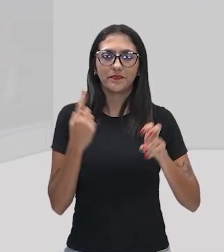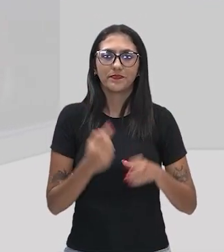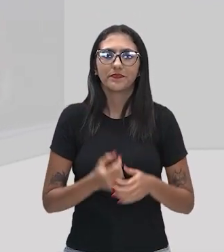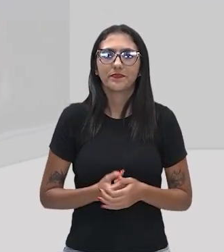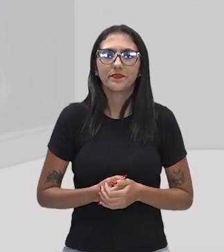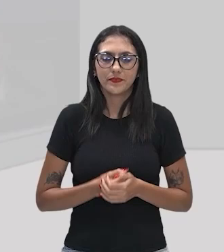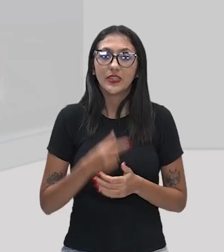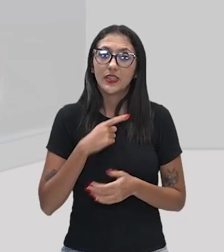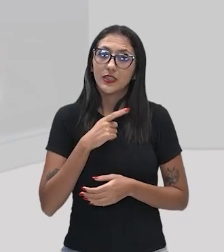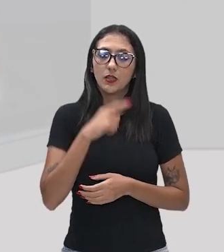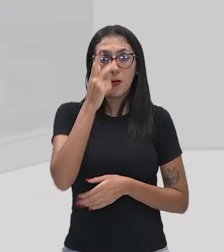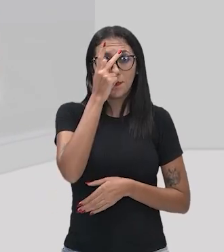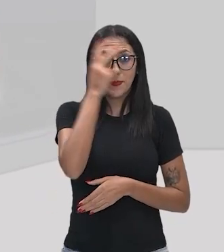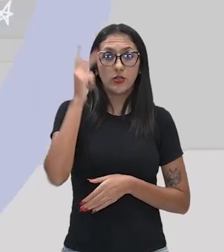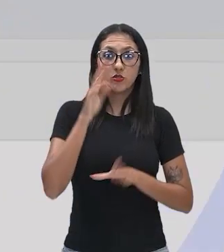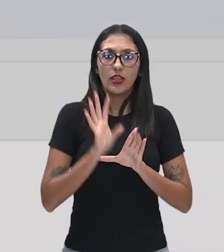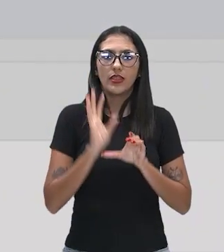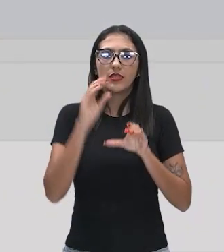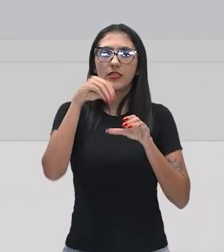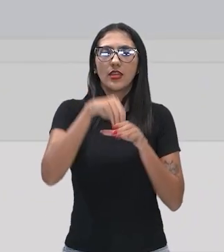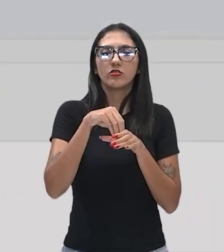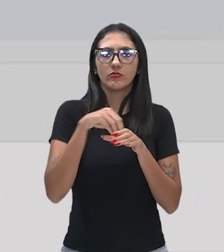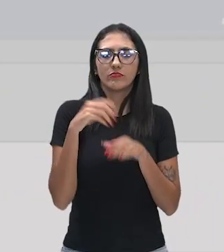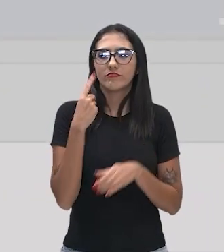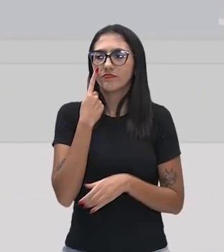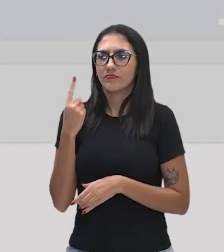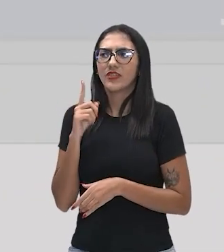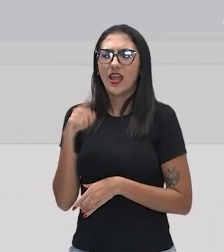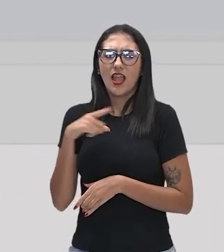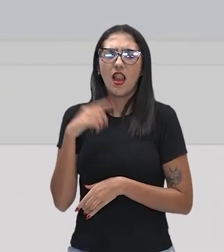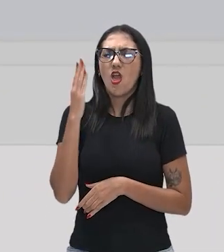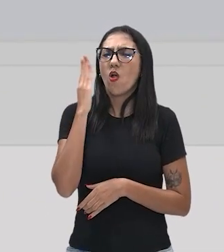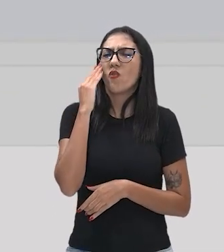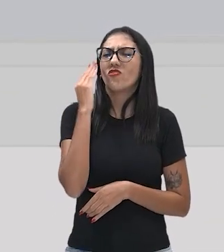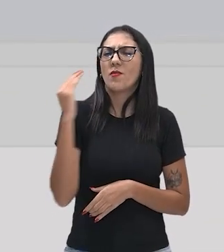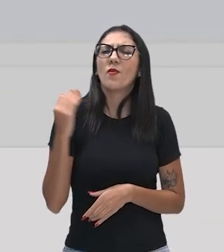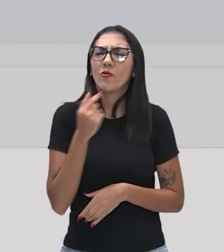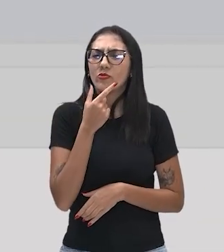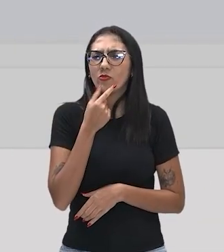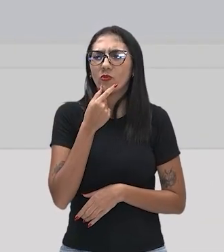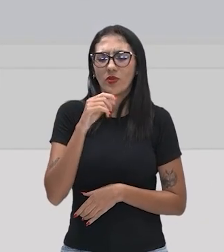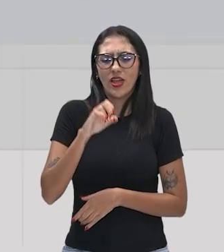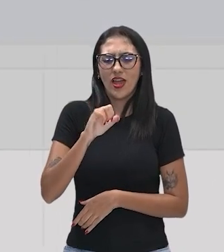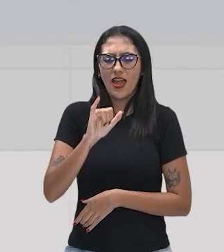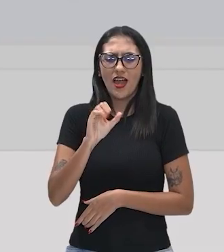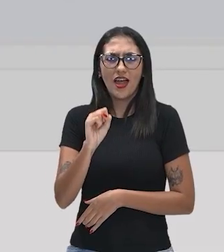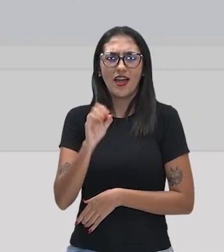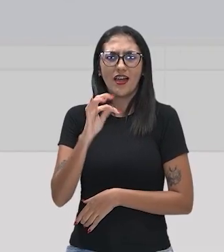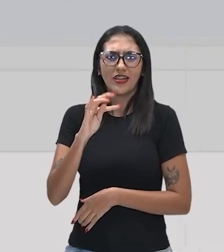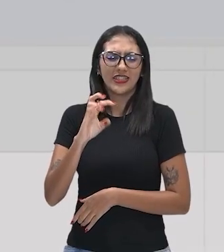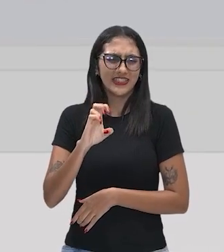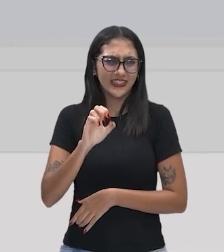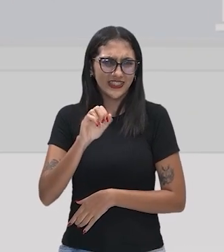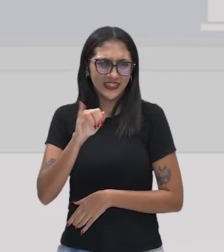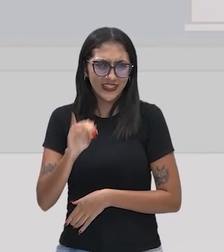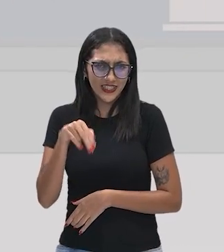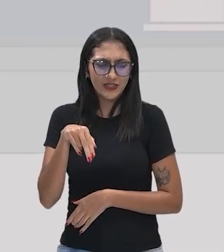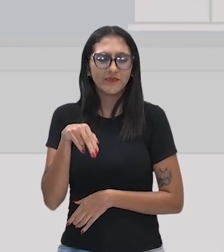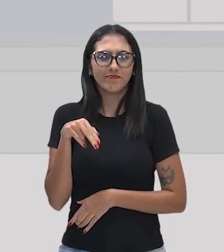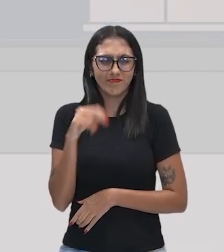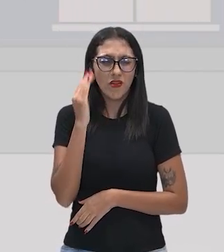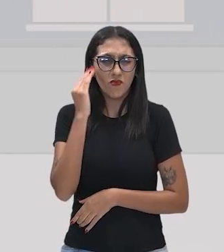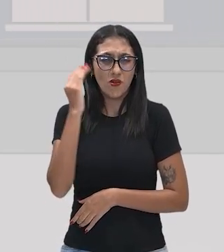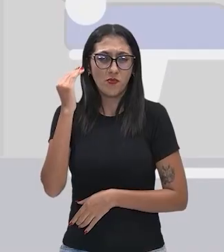observador, tá? Esse observador era Einstein, tá, pessoal? Esse observador era Einstein, tá? Estou aqui retratando,